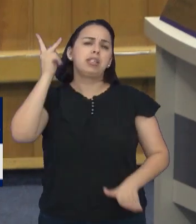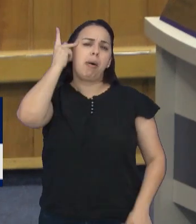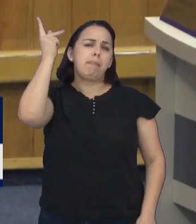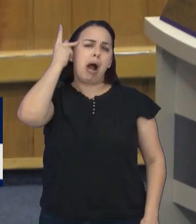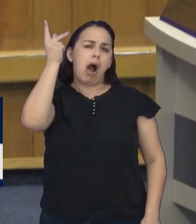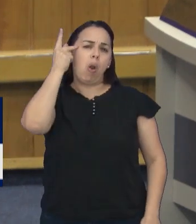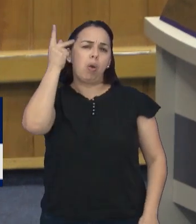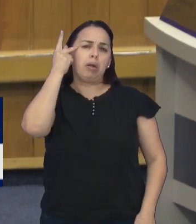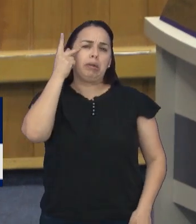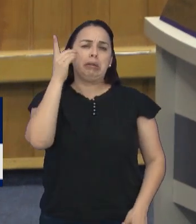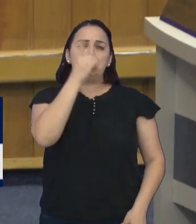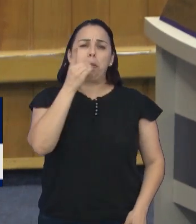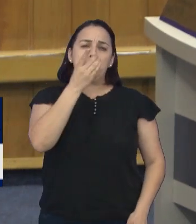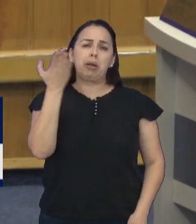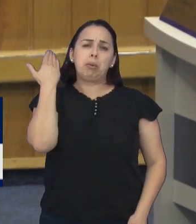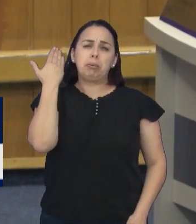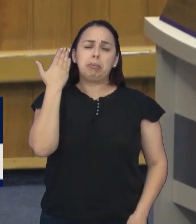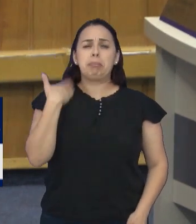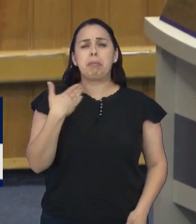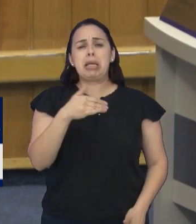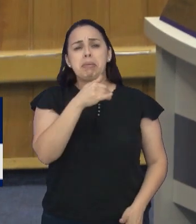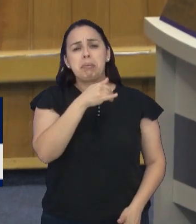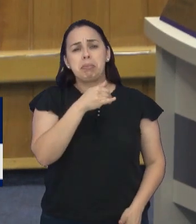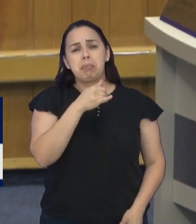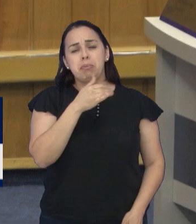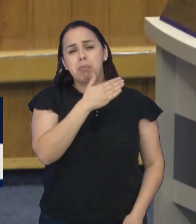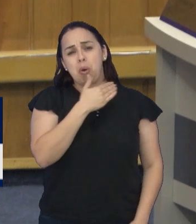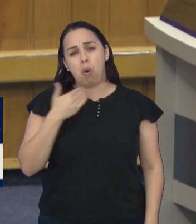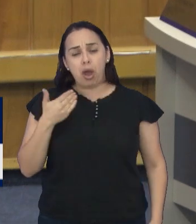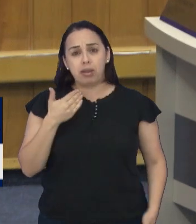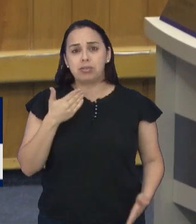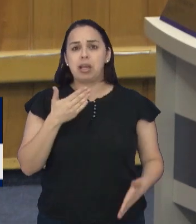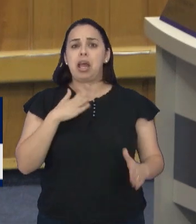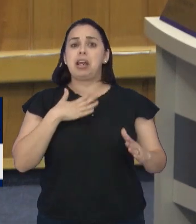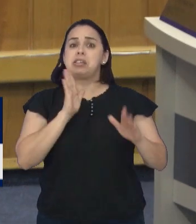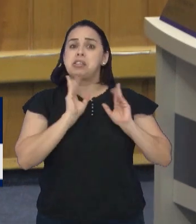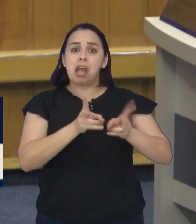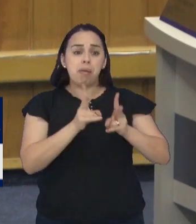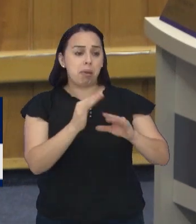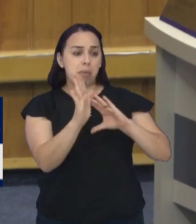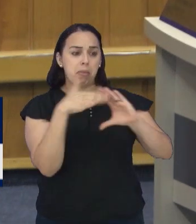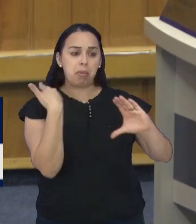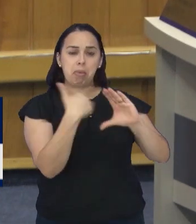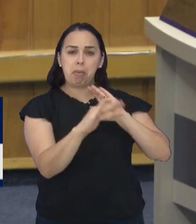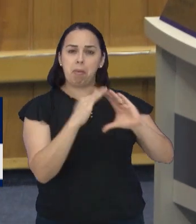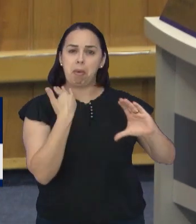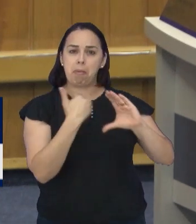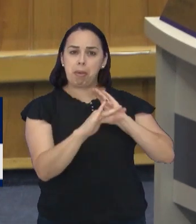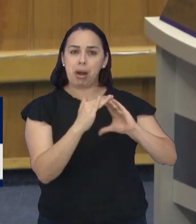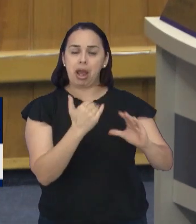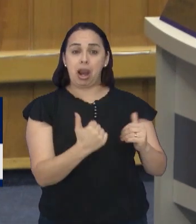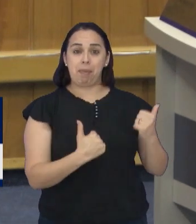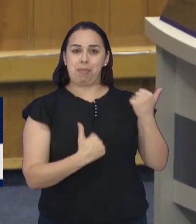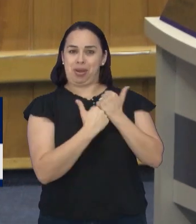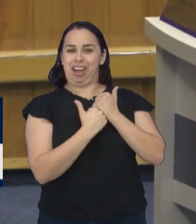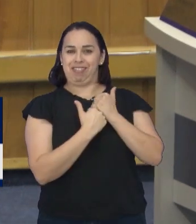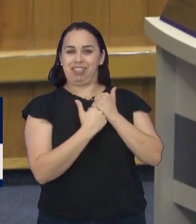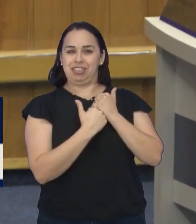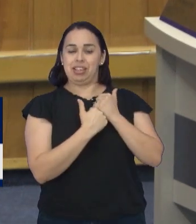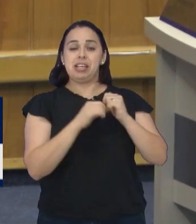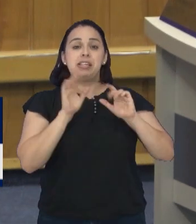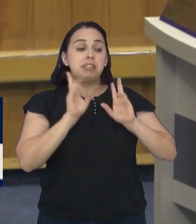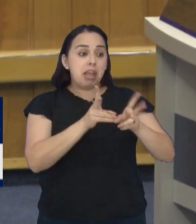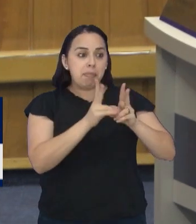pela manhã. Dona Gessir interagia muito conosco, tanto no WhatsApp, nas redes sociais, era uma apoiadora do nosso mandato, sempre